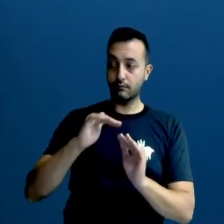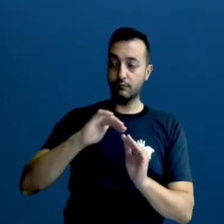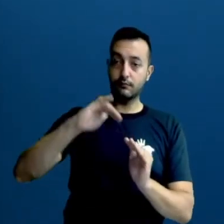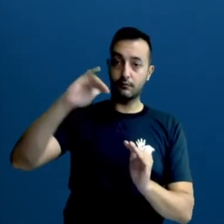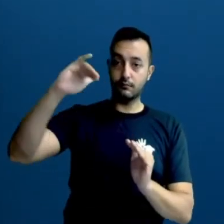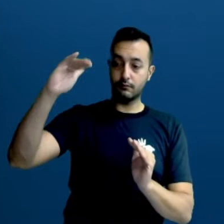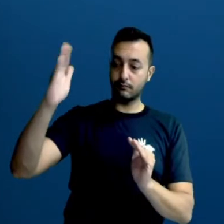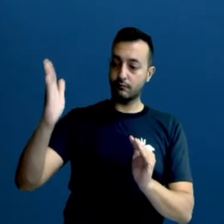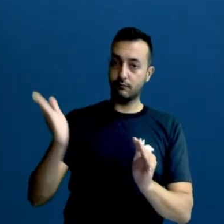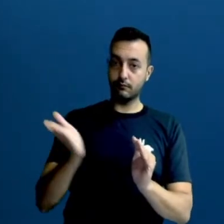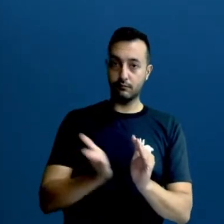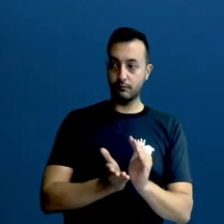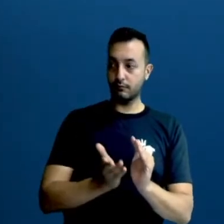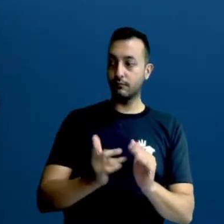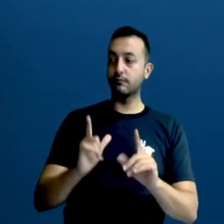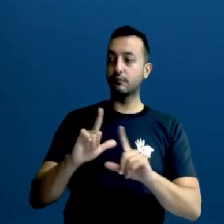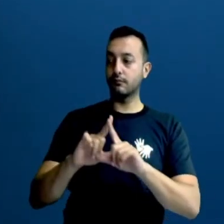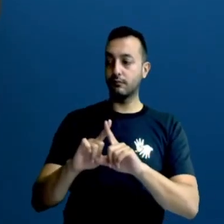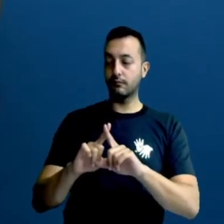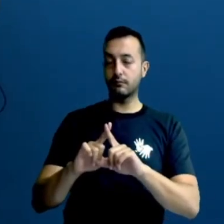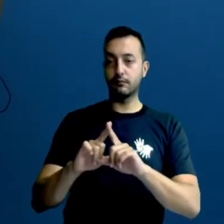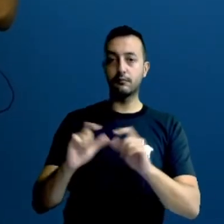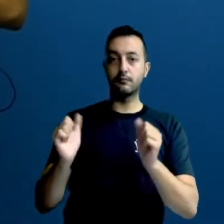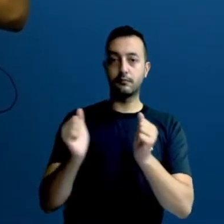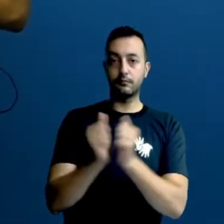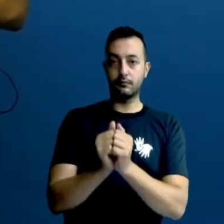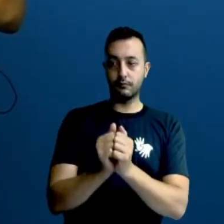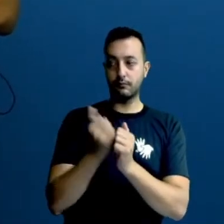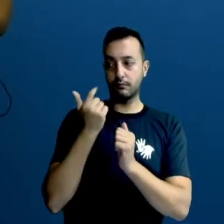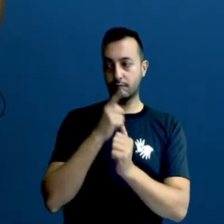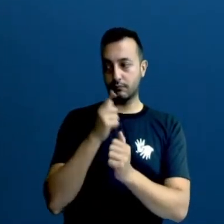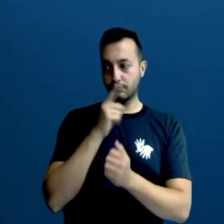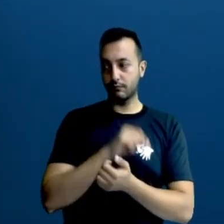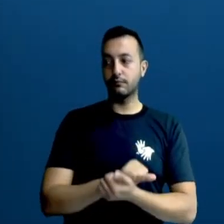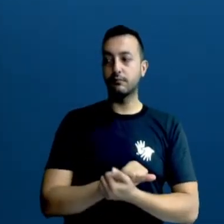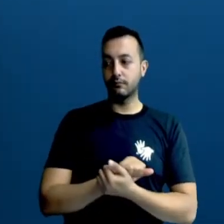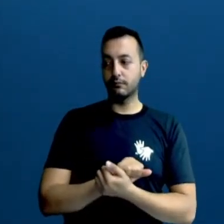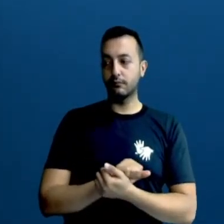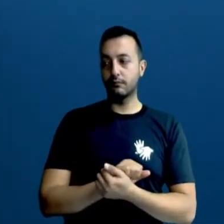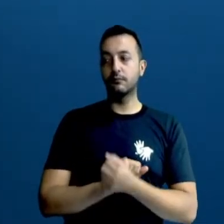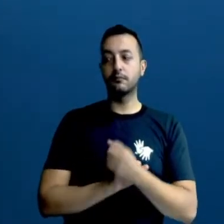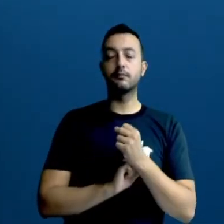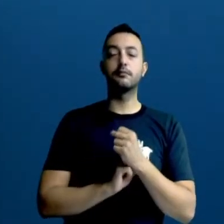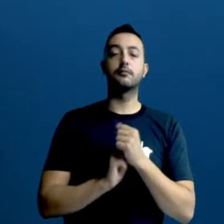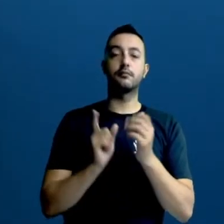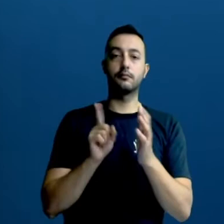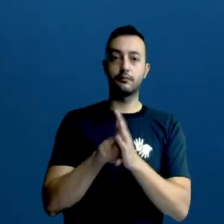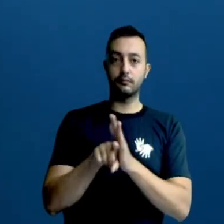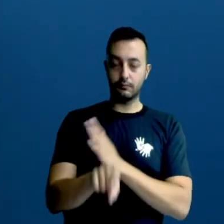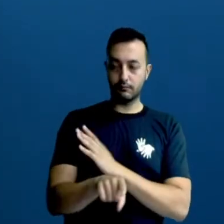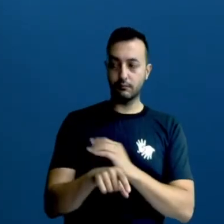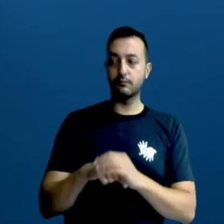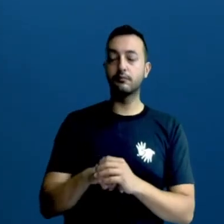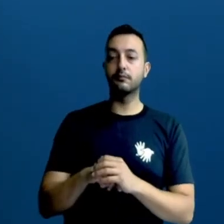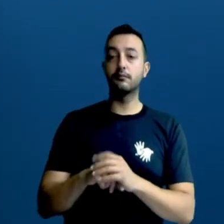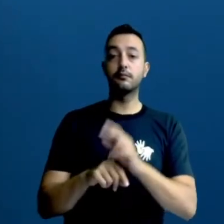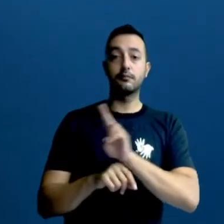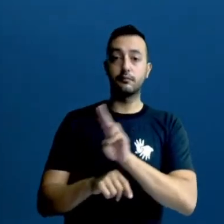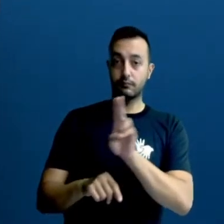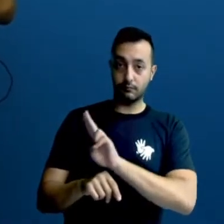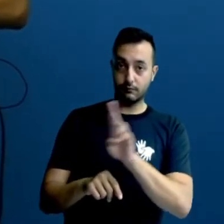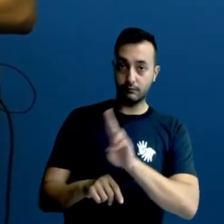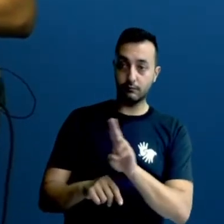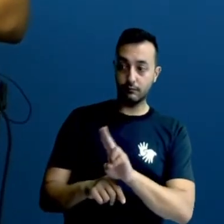os 2 triângulos que se juntaram e formaram essas regiões, tá? Pergunta: os